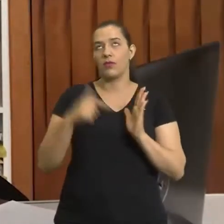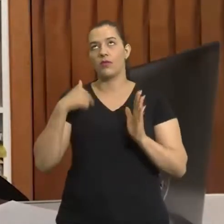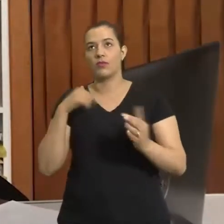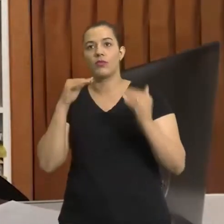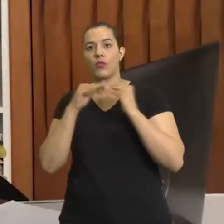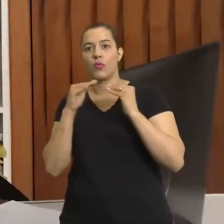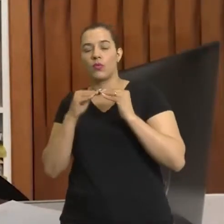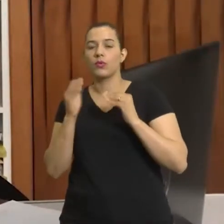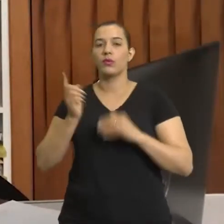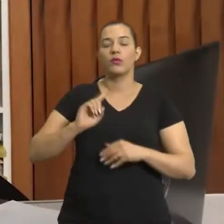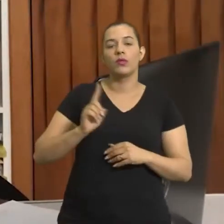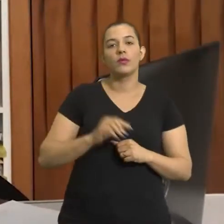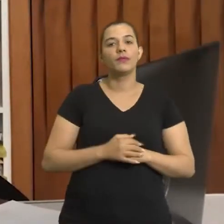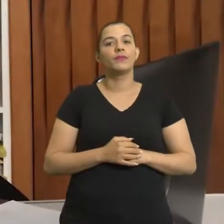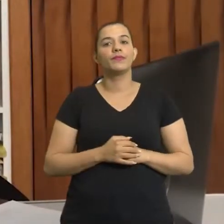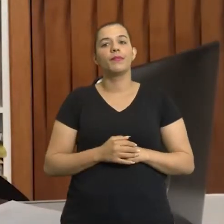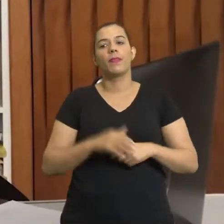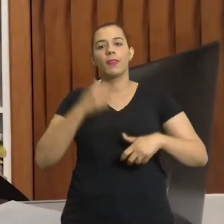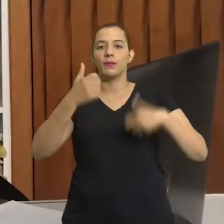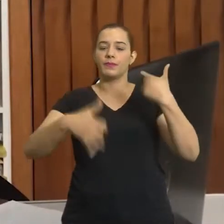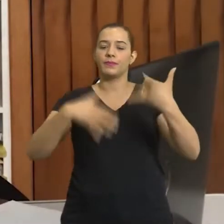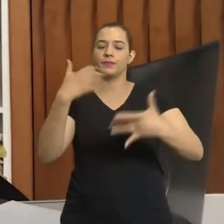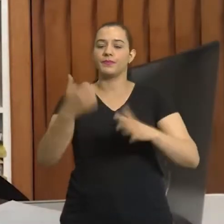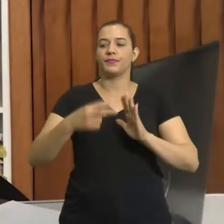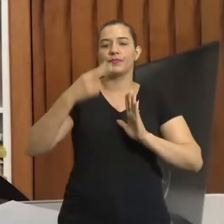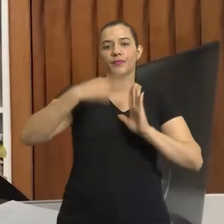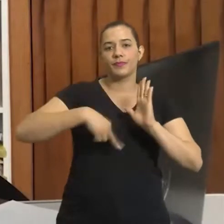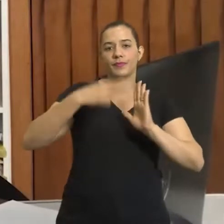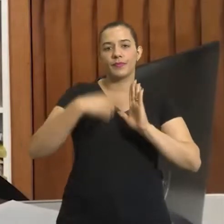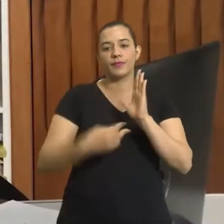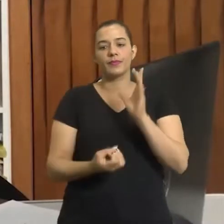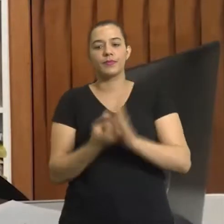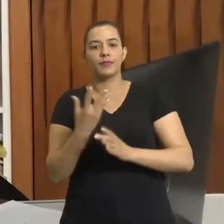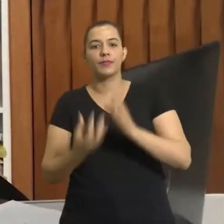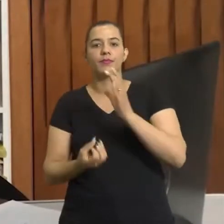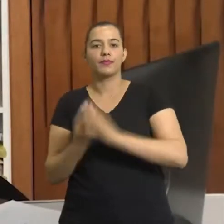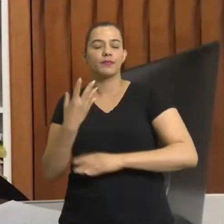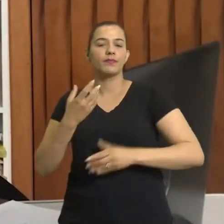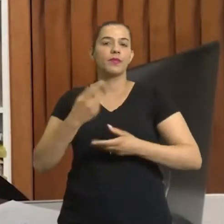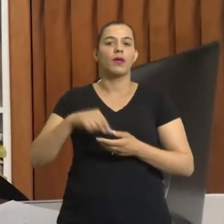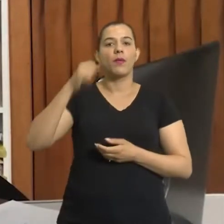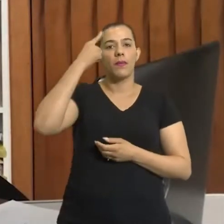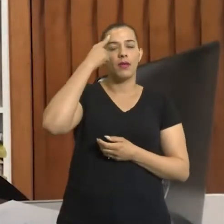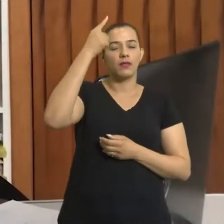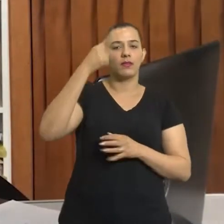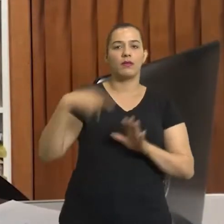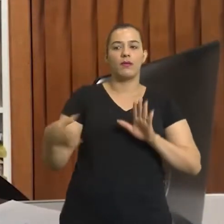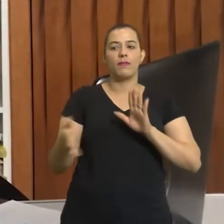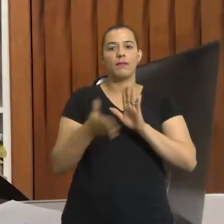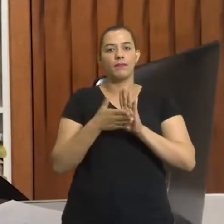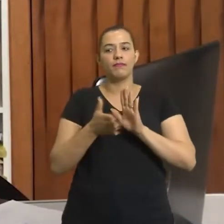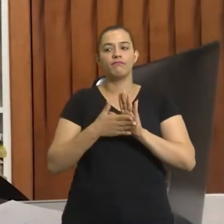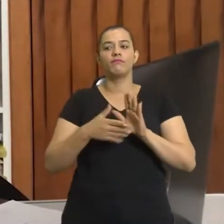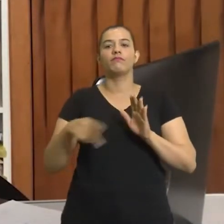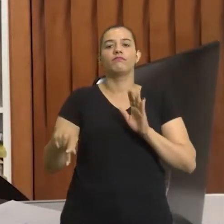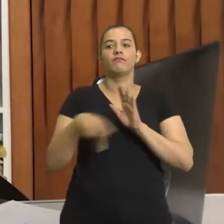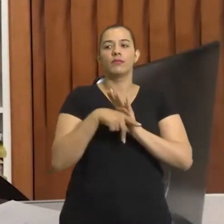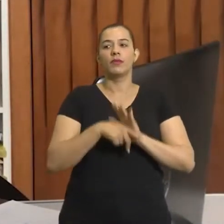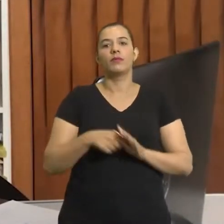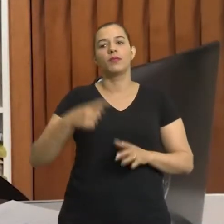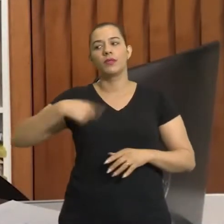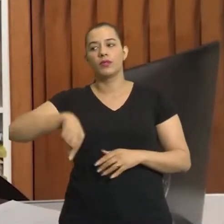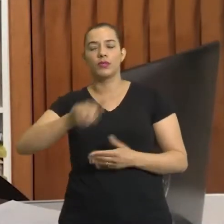E a gente consegue, então, a partir daquela leitura, criar, né, uma ideia própria a respeito daquele texto, né, criar a